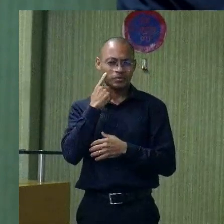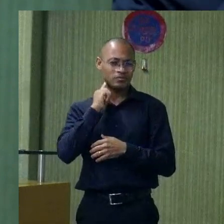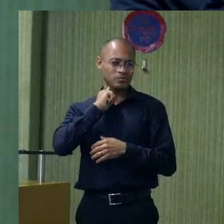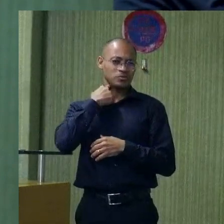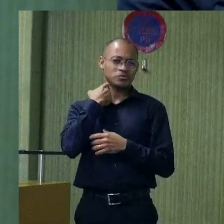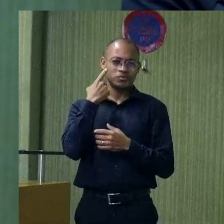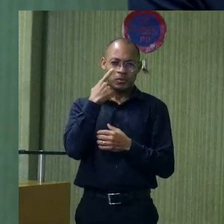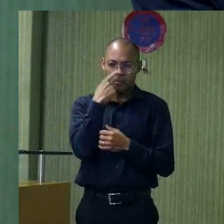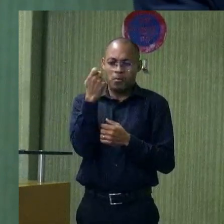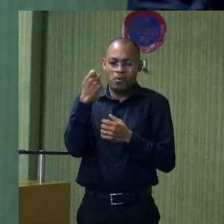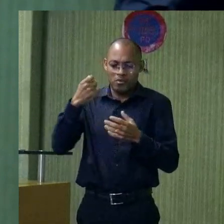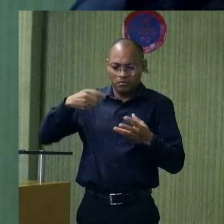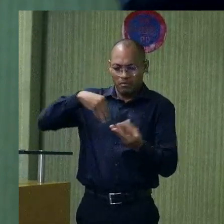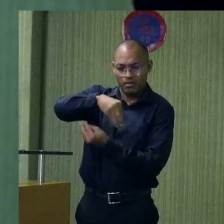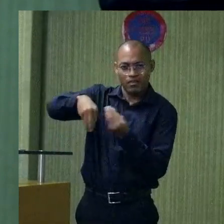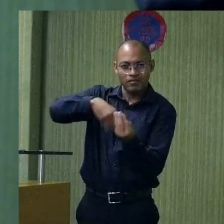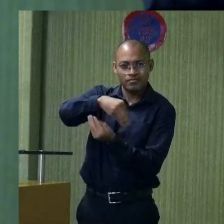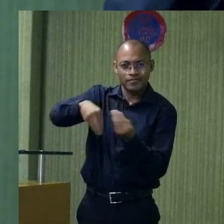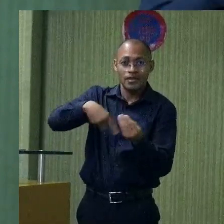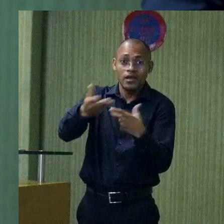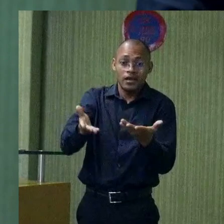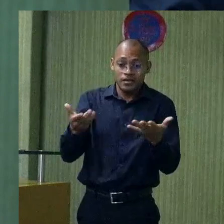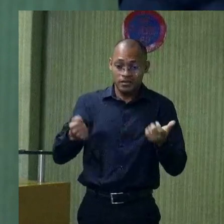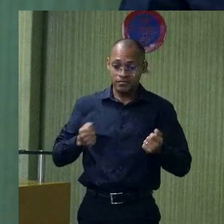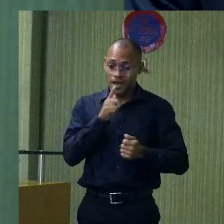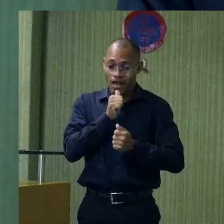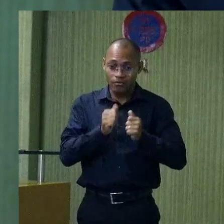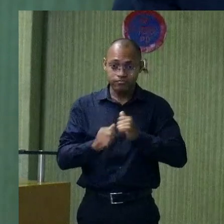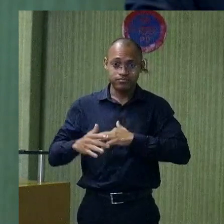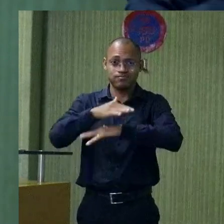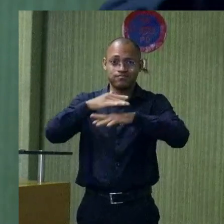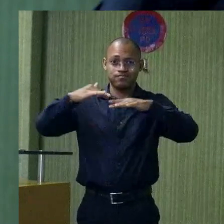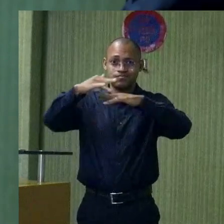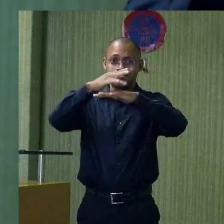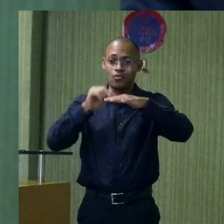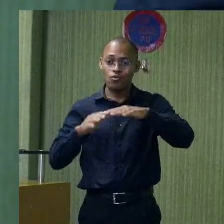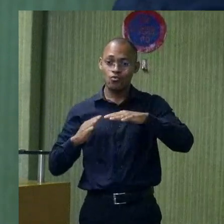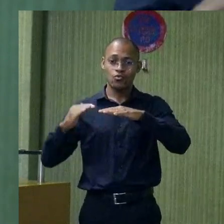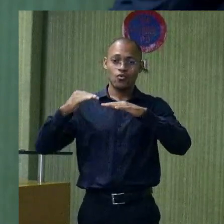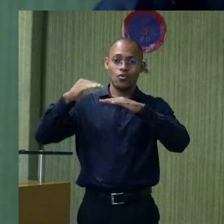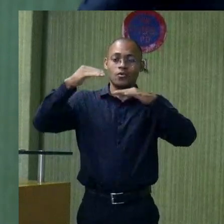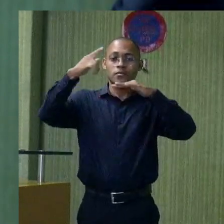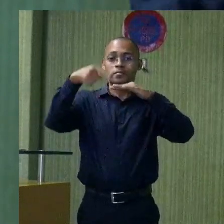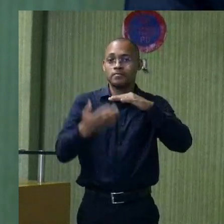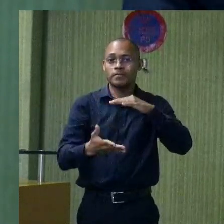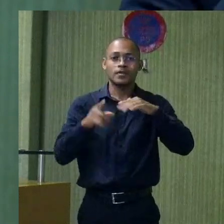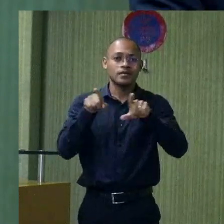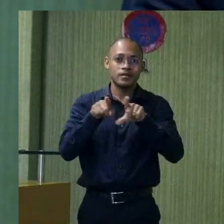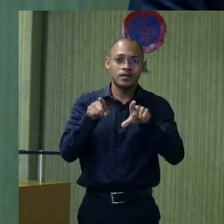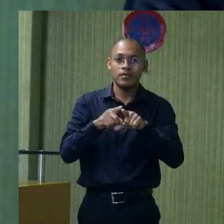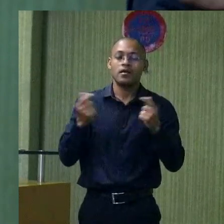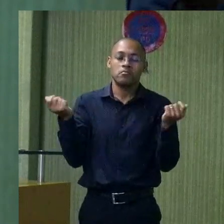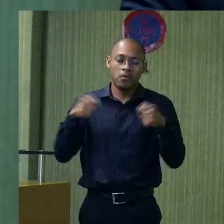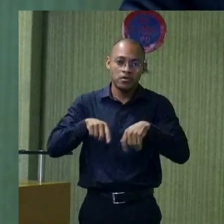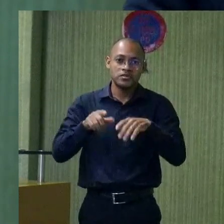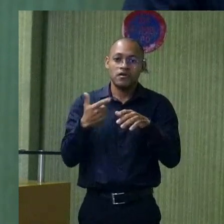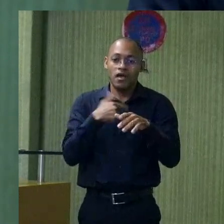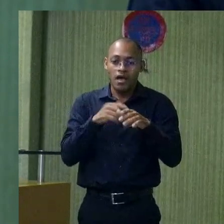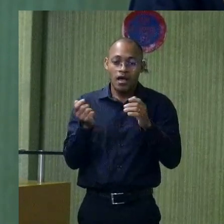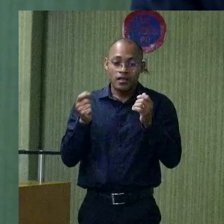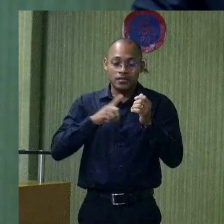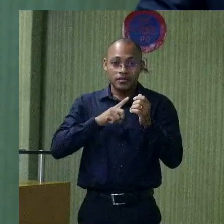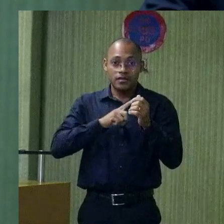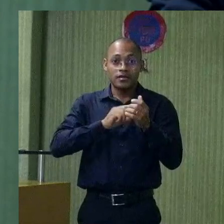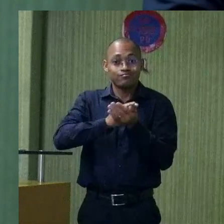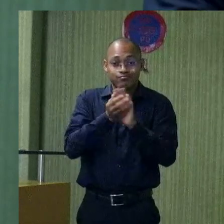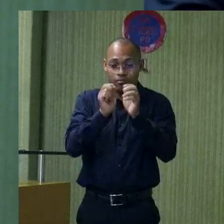porque a água começou a vir das regiões mais altas havia os riscos de deslizamento por isso que algumas